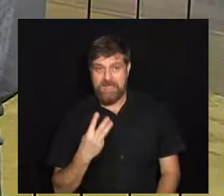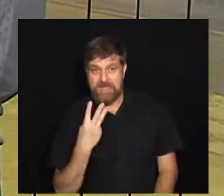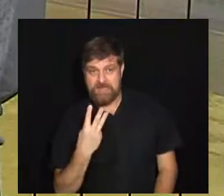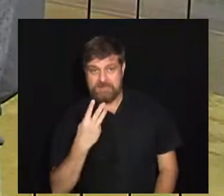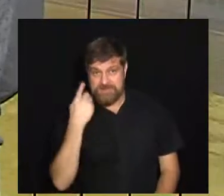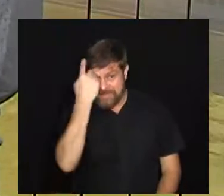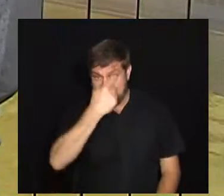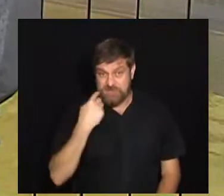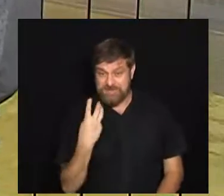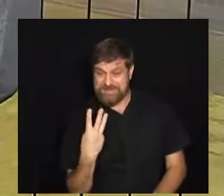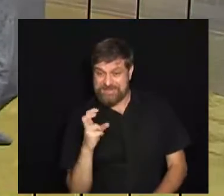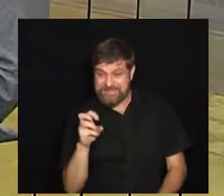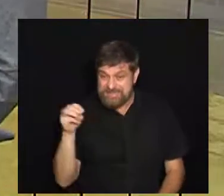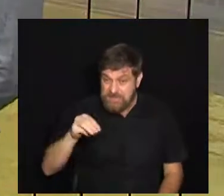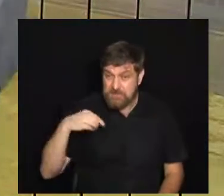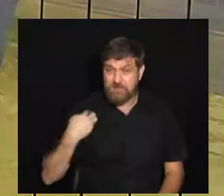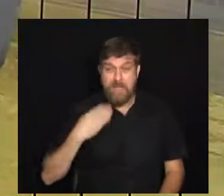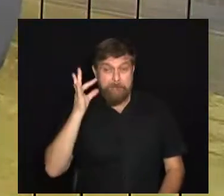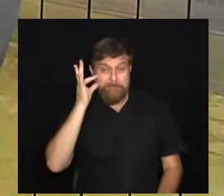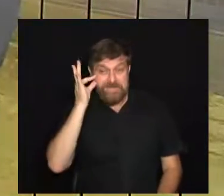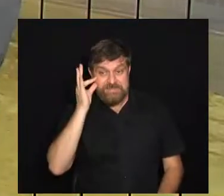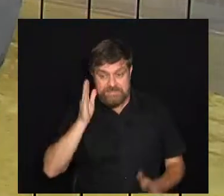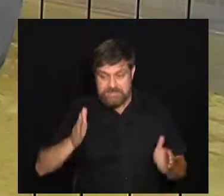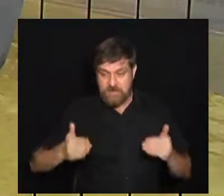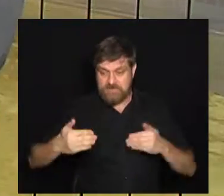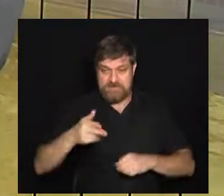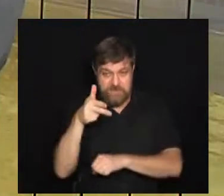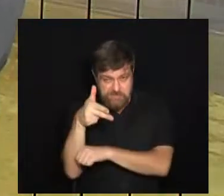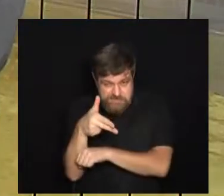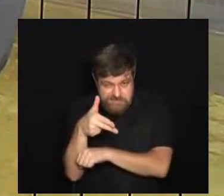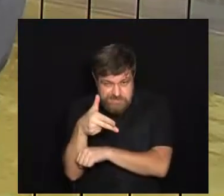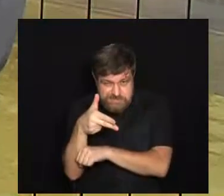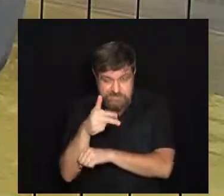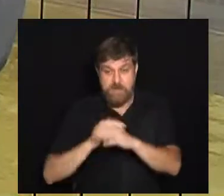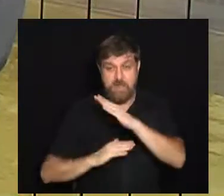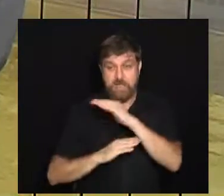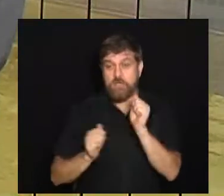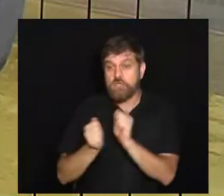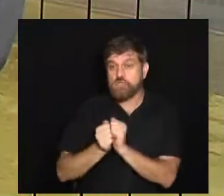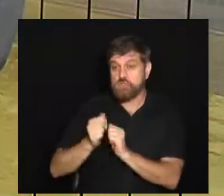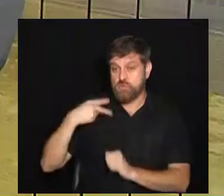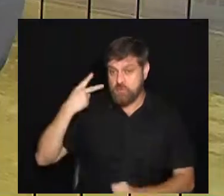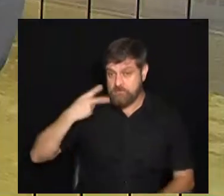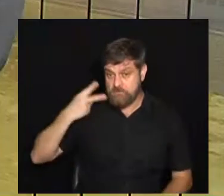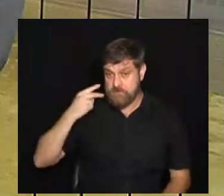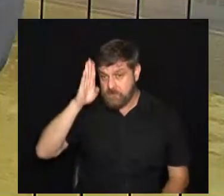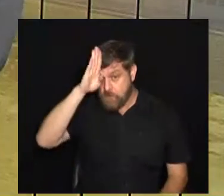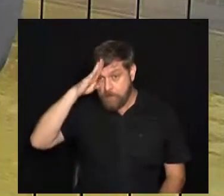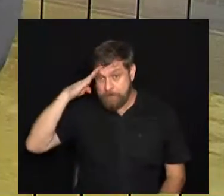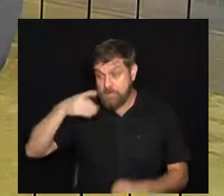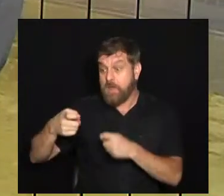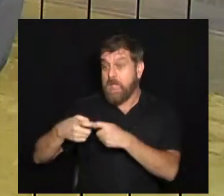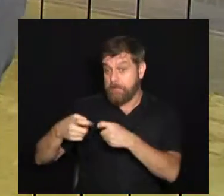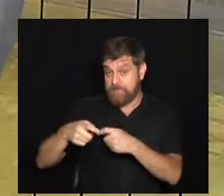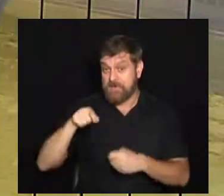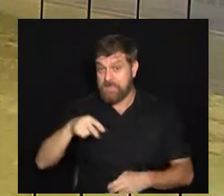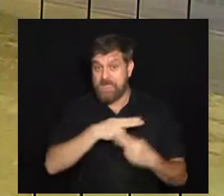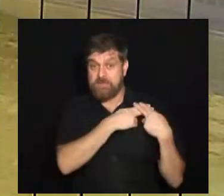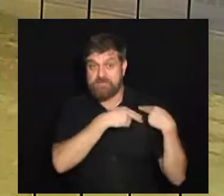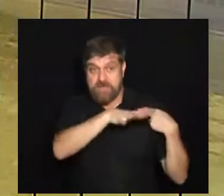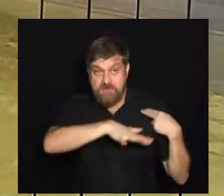12 minutos nós estamos ao vivo aqui no estúdio da tv câmara campinas com o vereador e médico pedro tourinho presidente